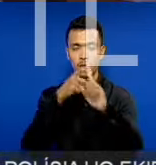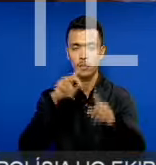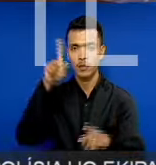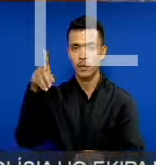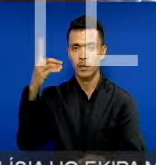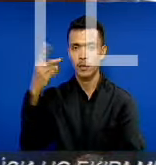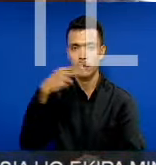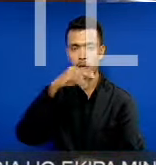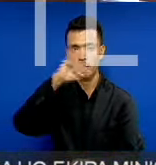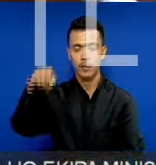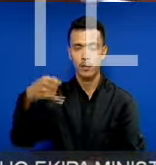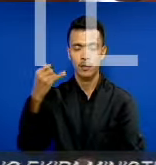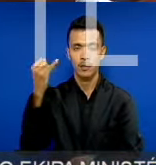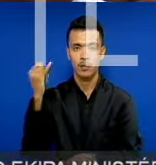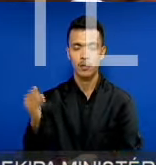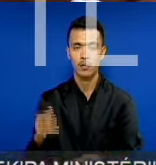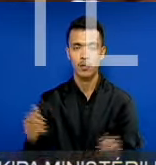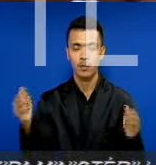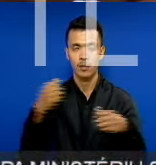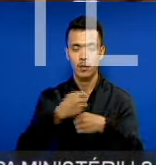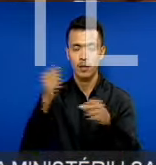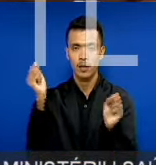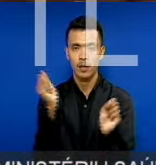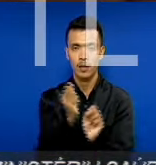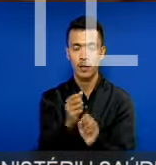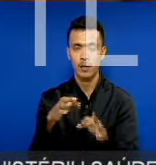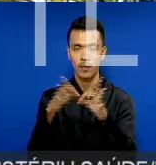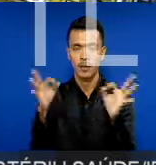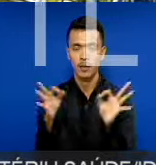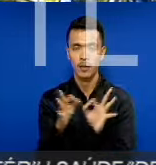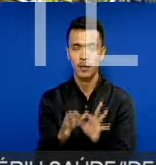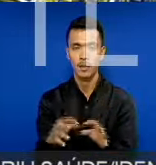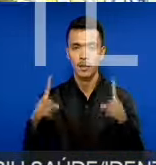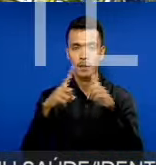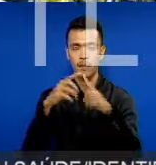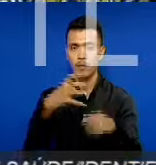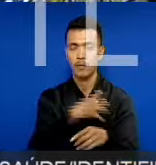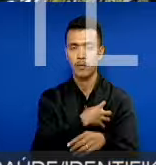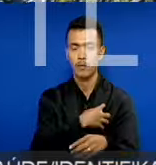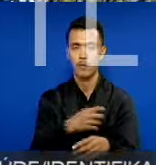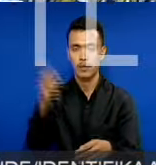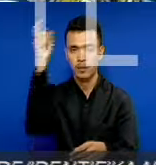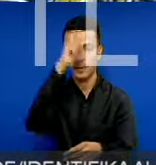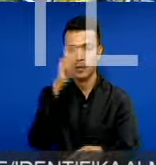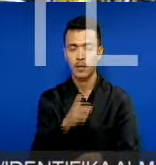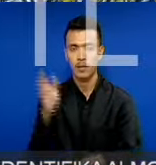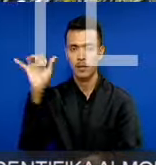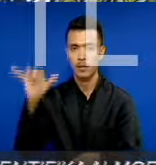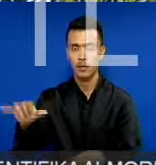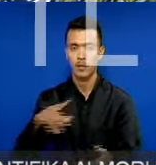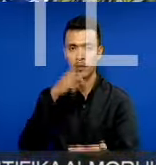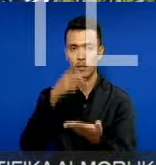providoria direitos humanos na justiça, hodi halo fiscalização abstrata mérito, ba polícia reforma sira, pedido